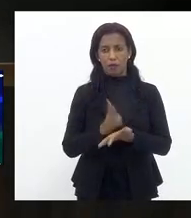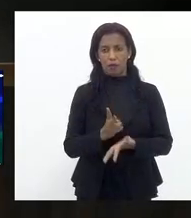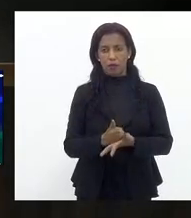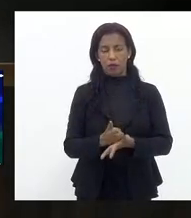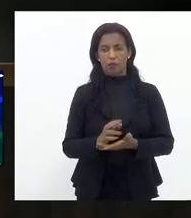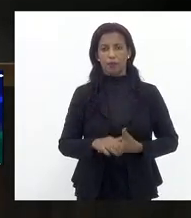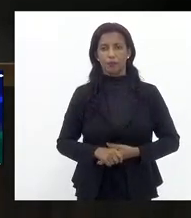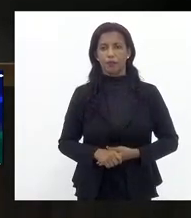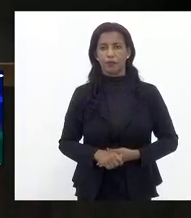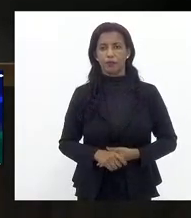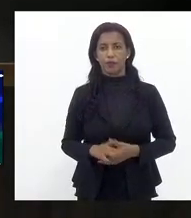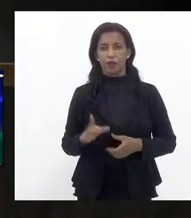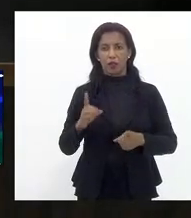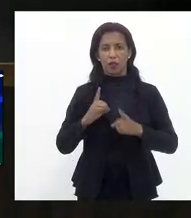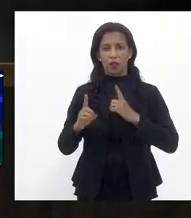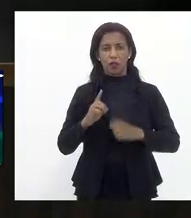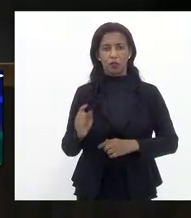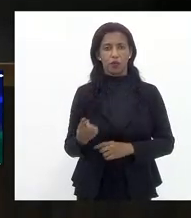projeto.